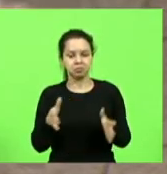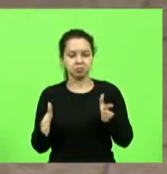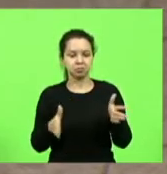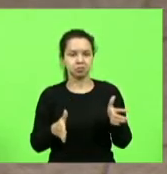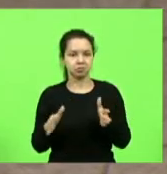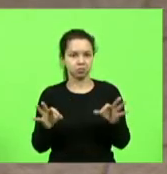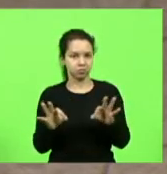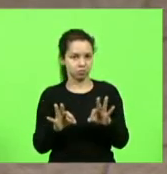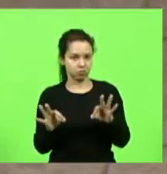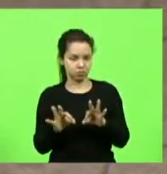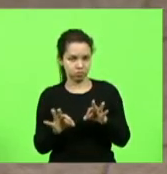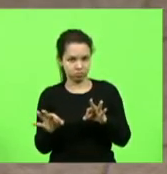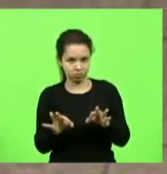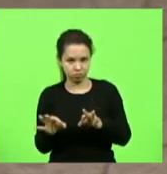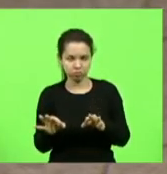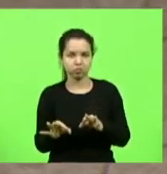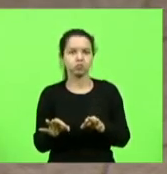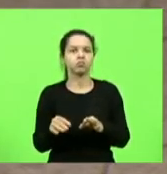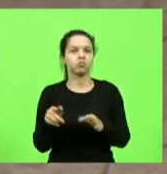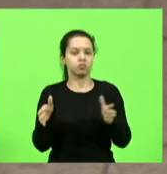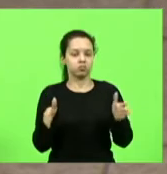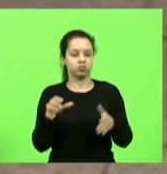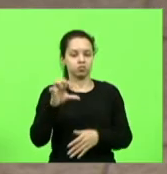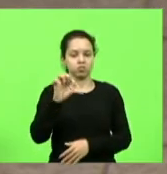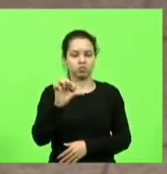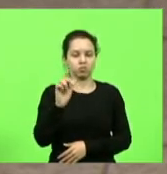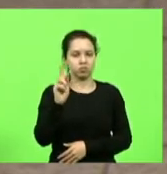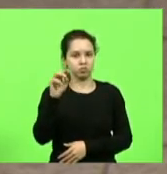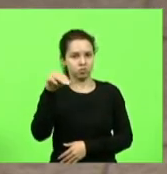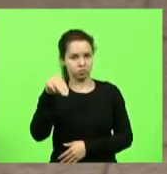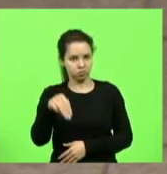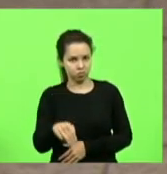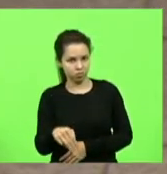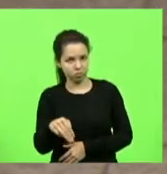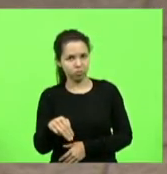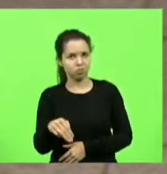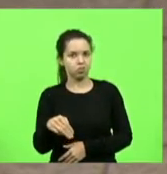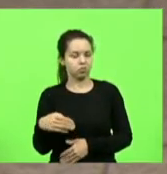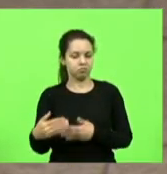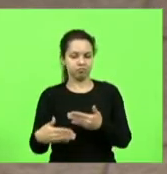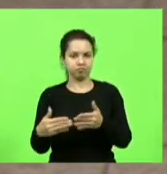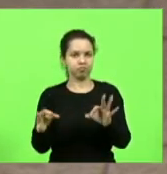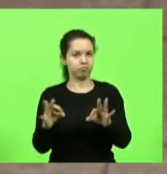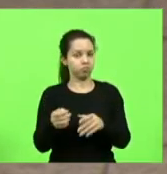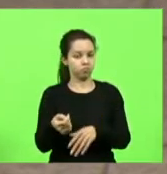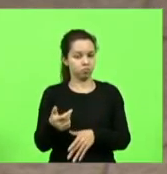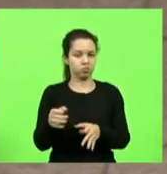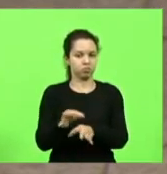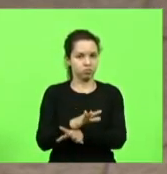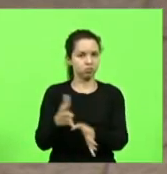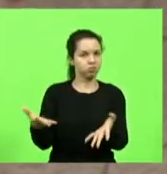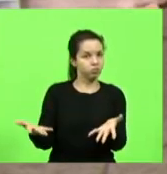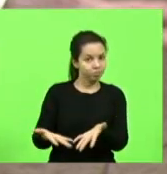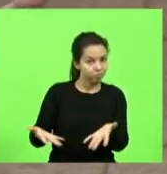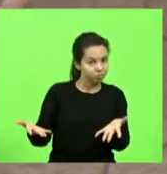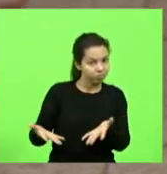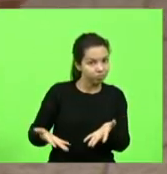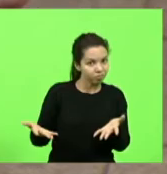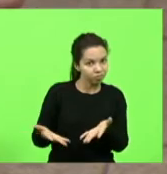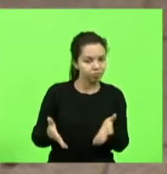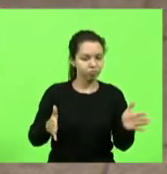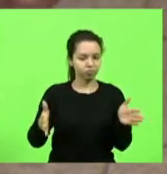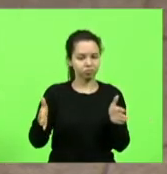Raimundo Colombo, um trecho de 9 quilômetros, não estaria saindo. Está lá, está quase pronta esse